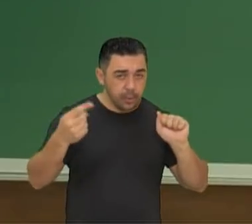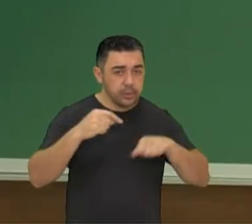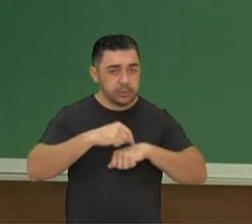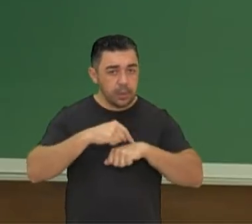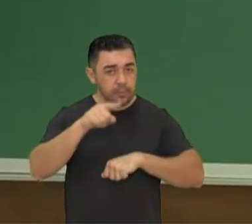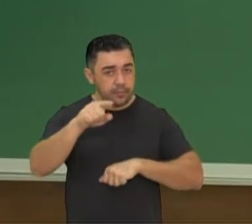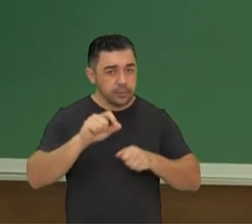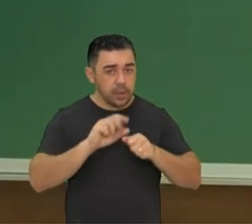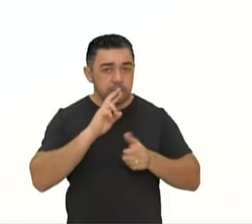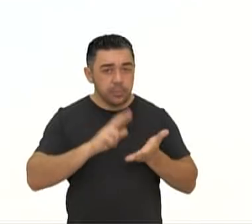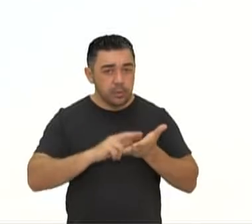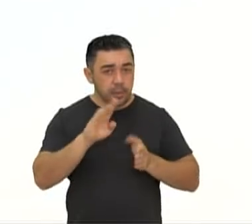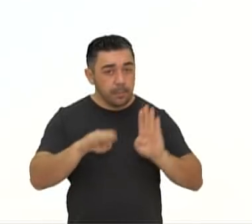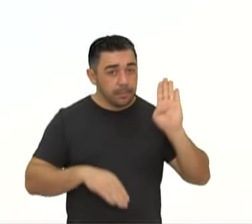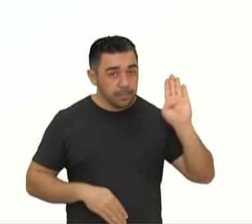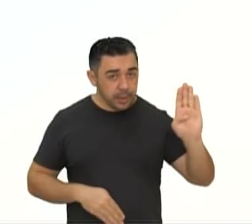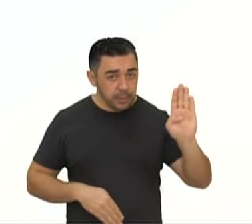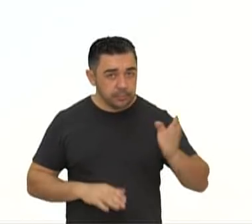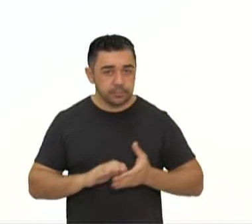letra B.